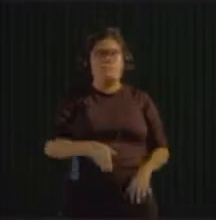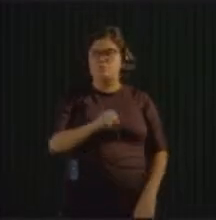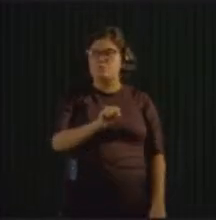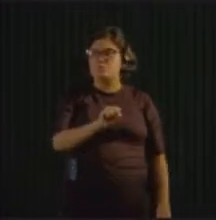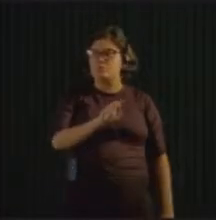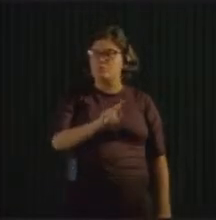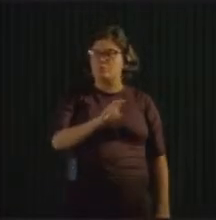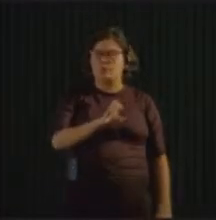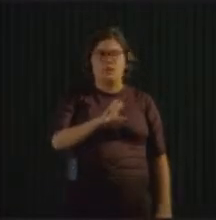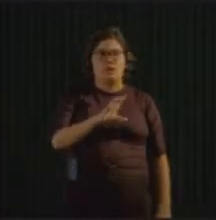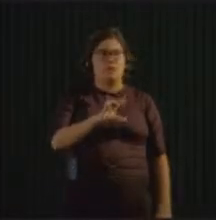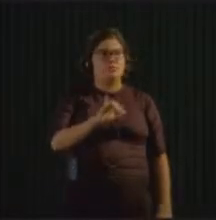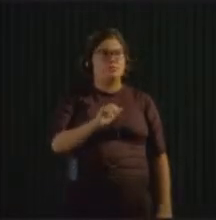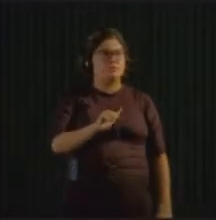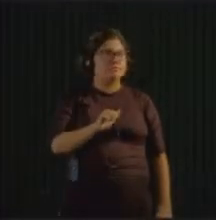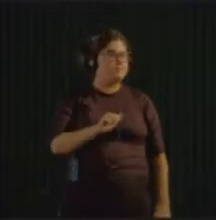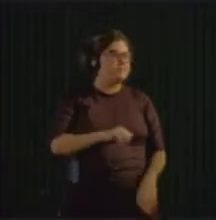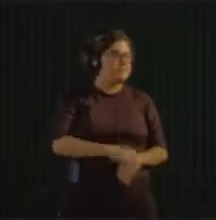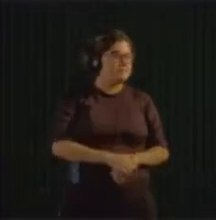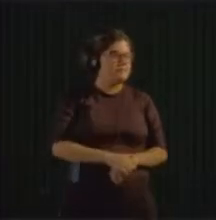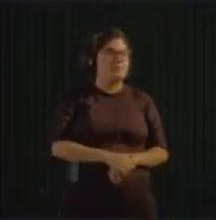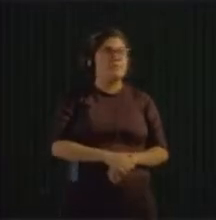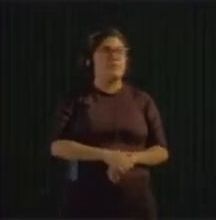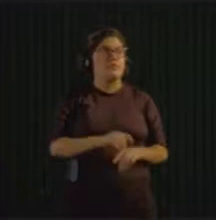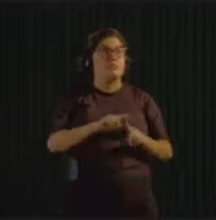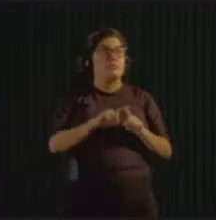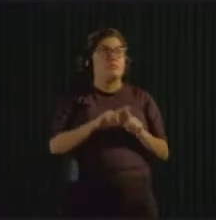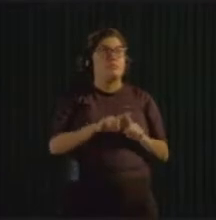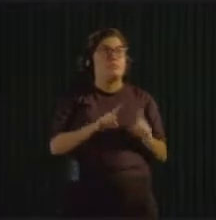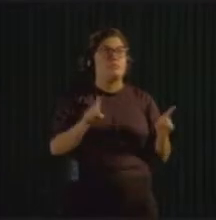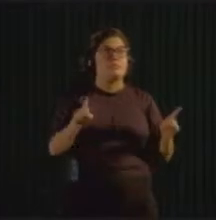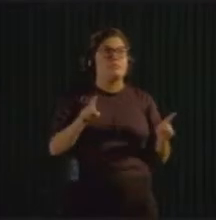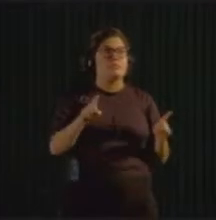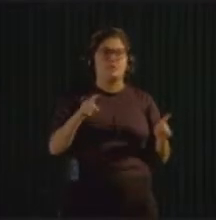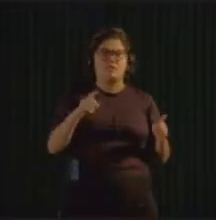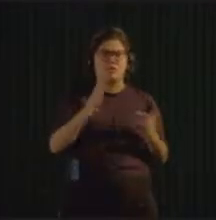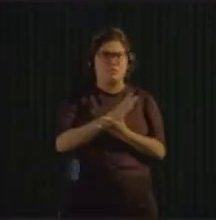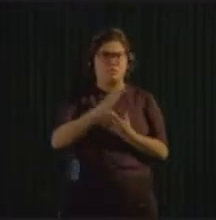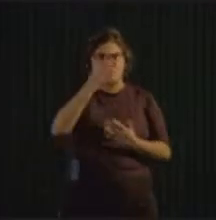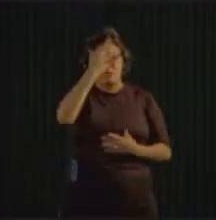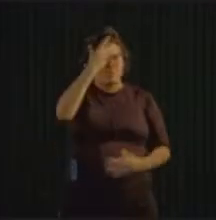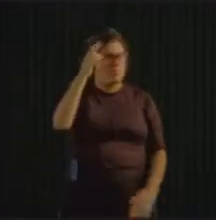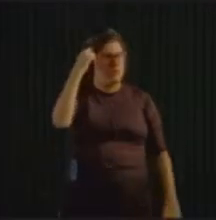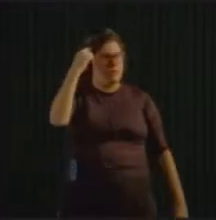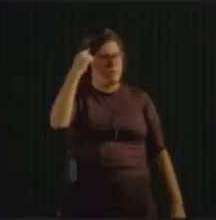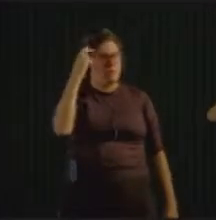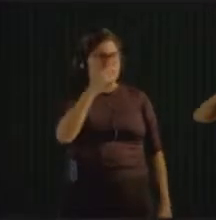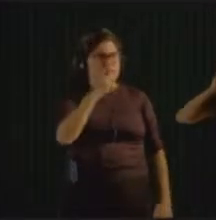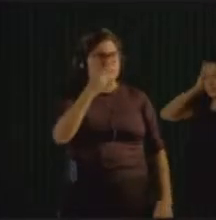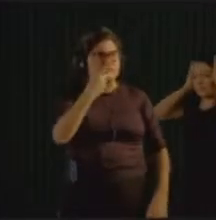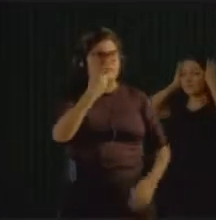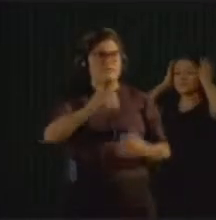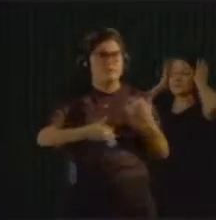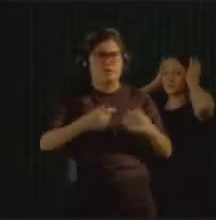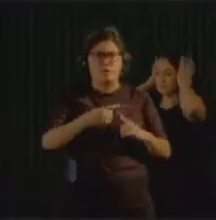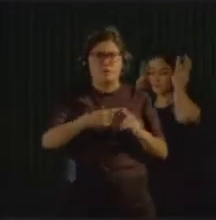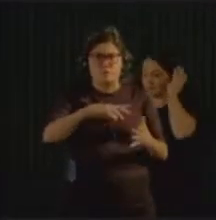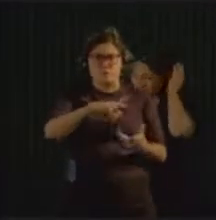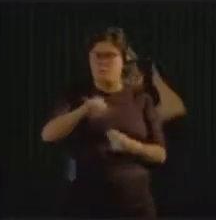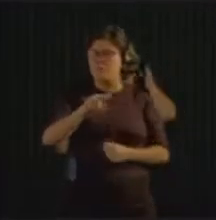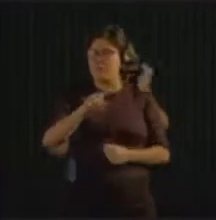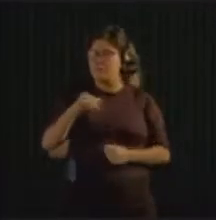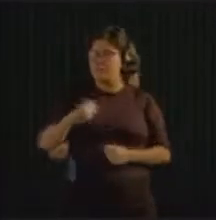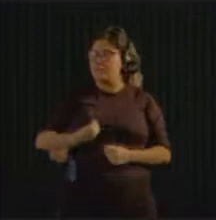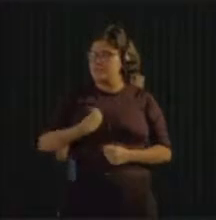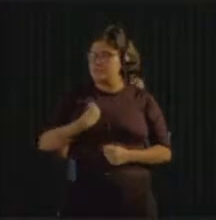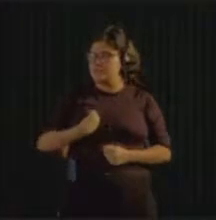porque o mundo vai sobreviver. É mais um problema se nós vamos fazer isso. Então, vamos fazer isso aí e tomar o